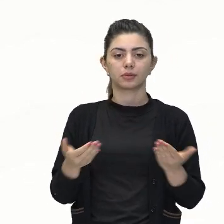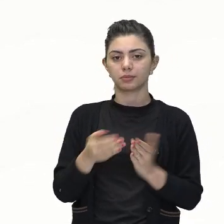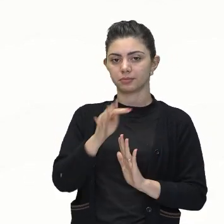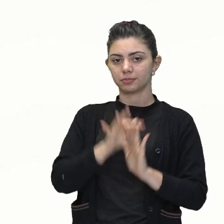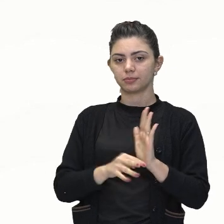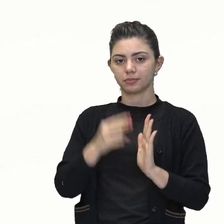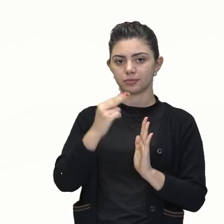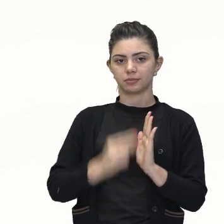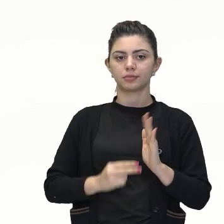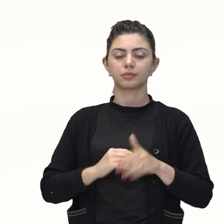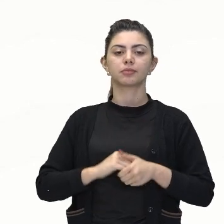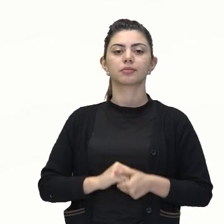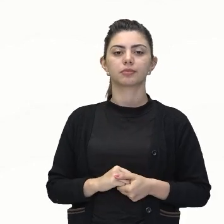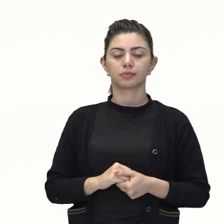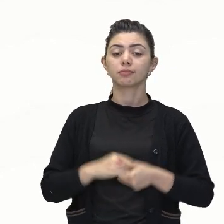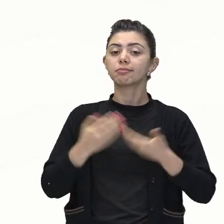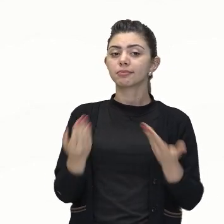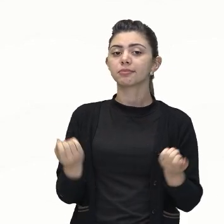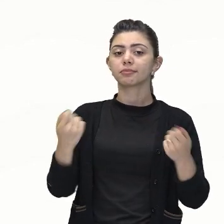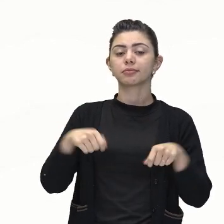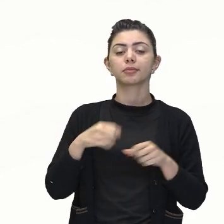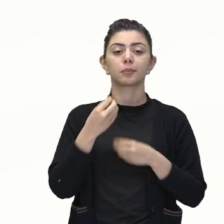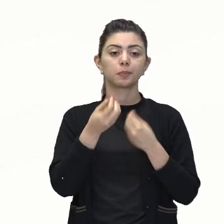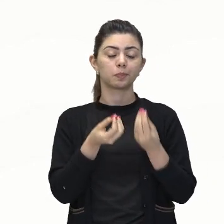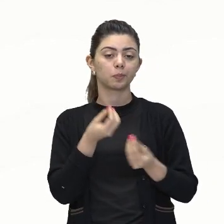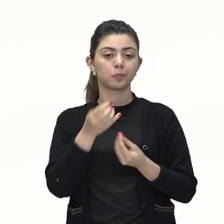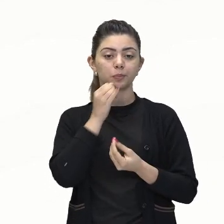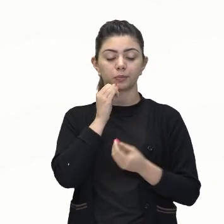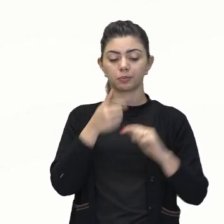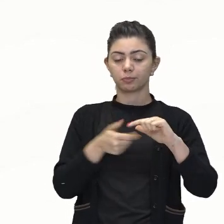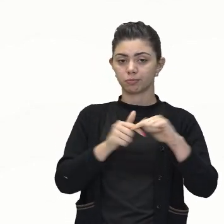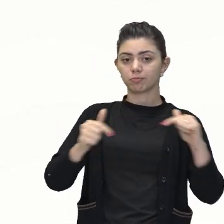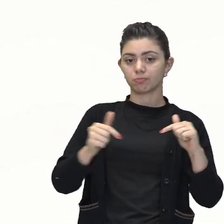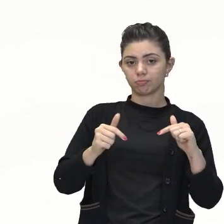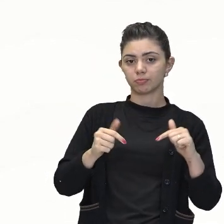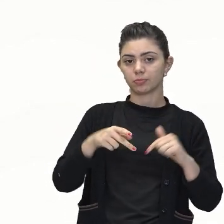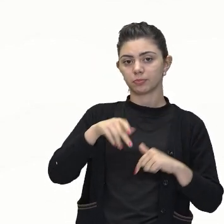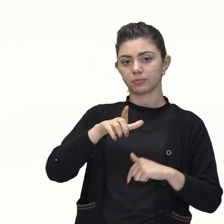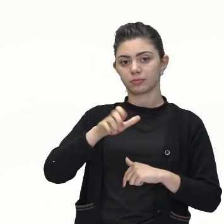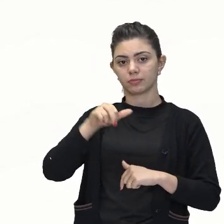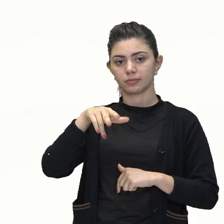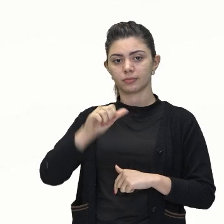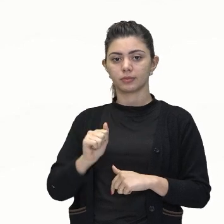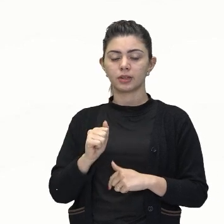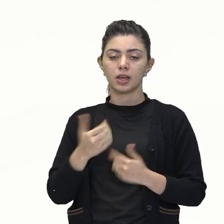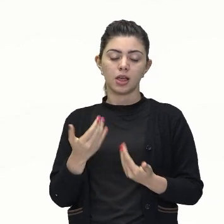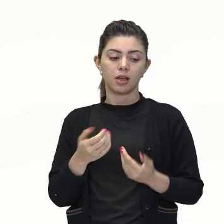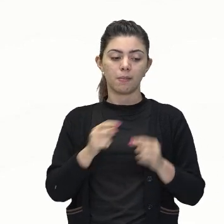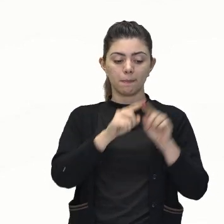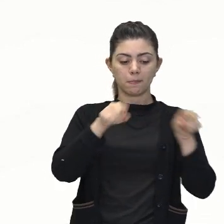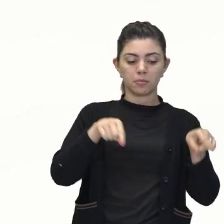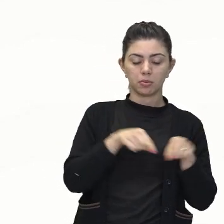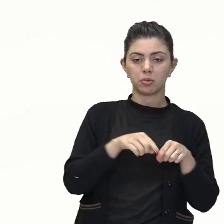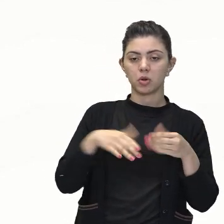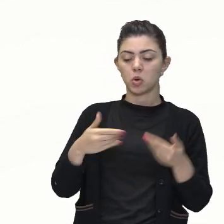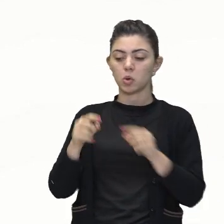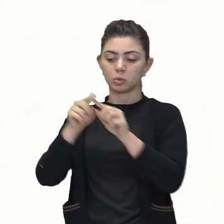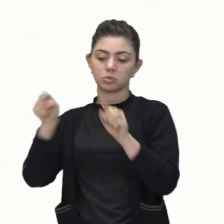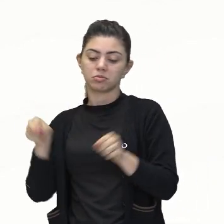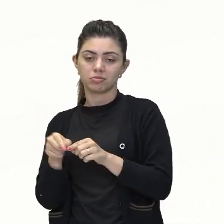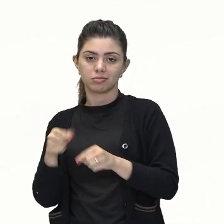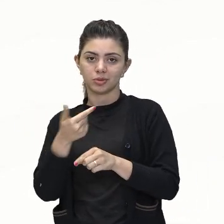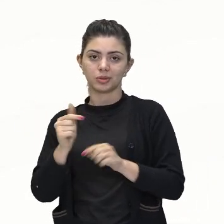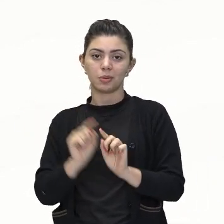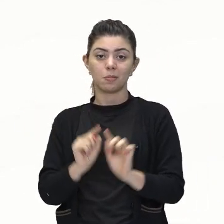texto. Também é possível que uma figura geométrica plana não seja polígono nem círculo, mas uma parte